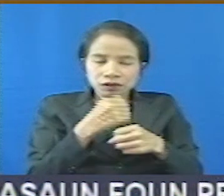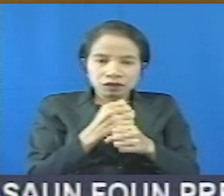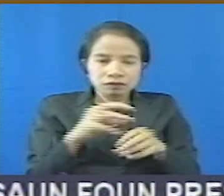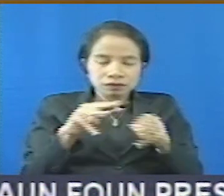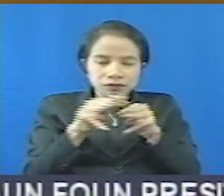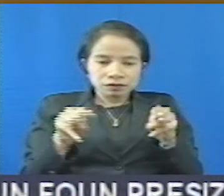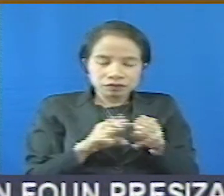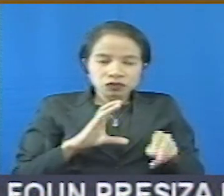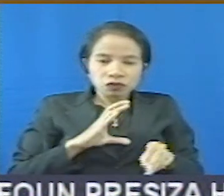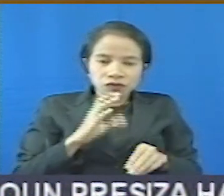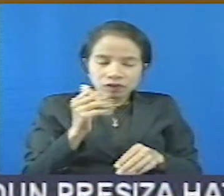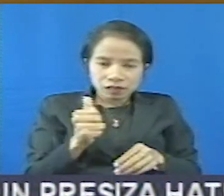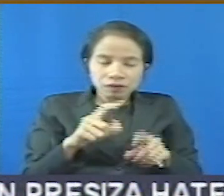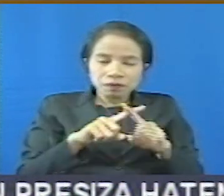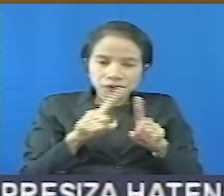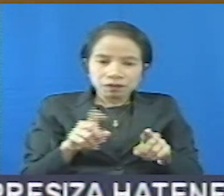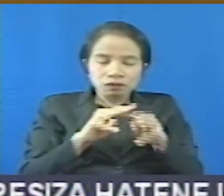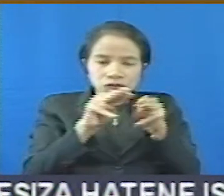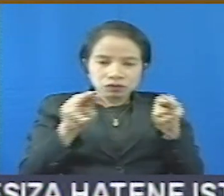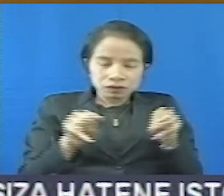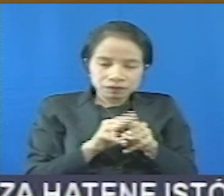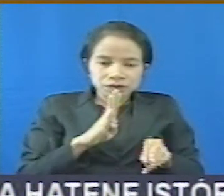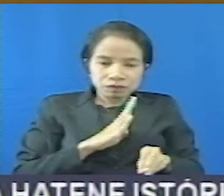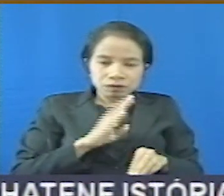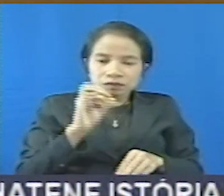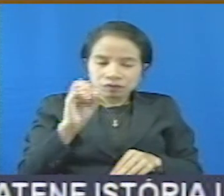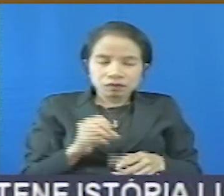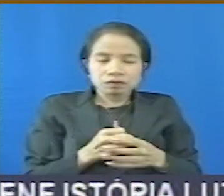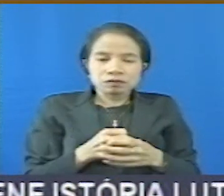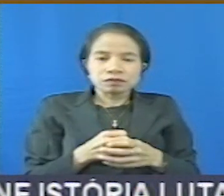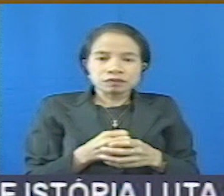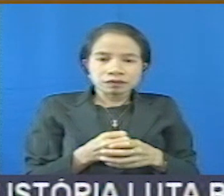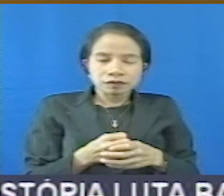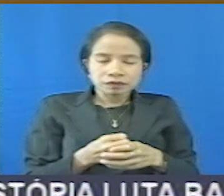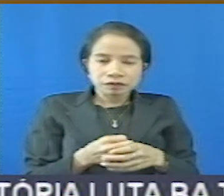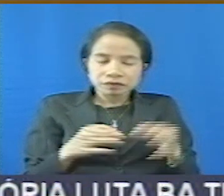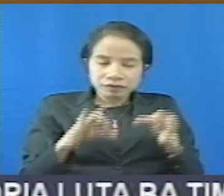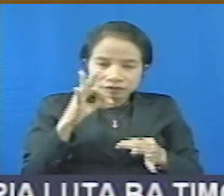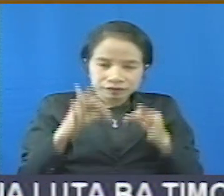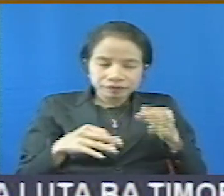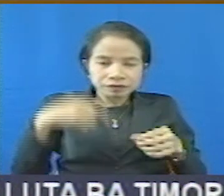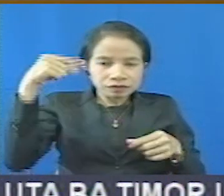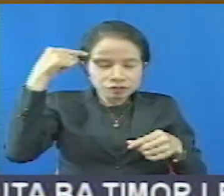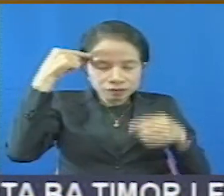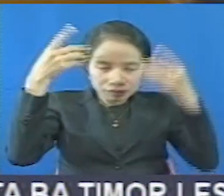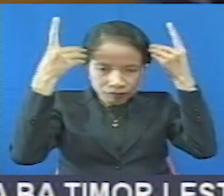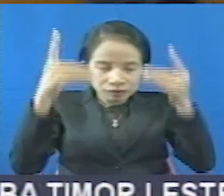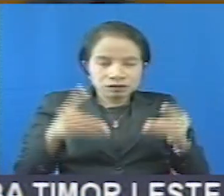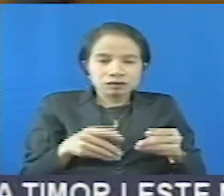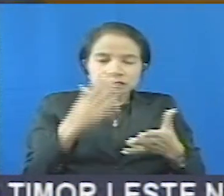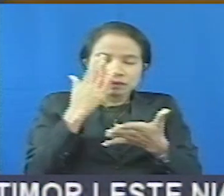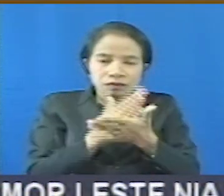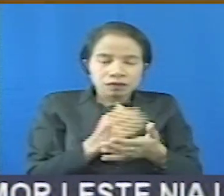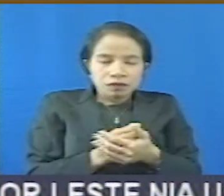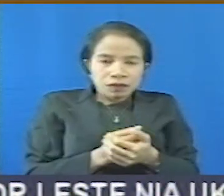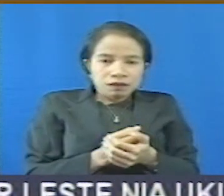be município Bobonaru mos, mas que governo decide ona atu Hakotu, cerca sanitária